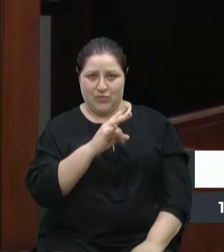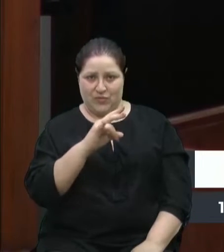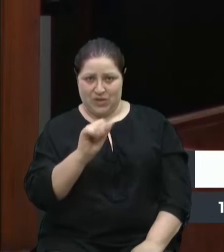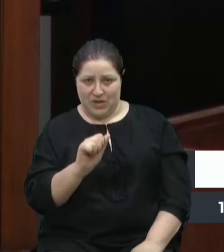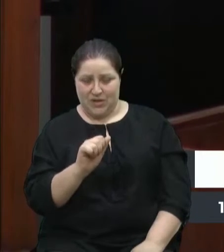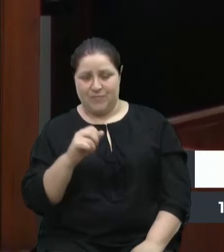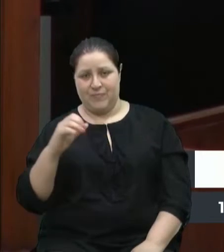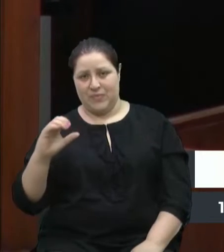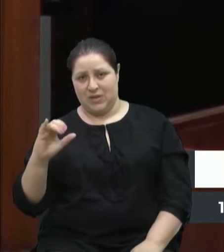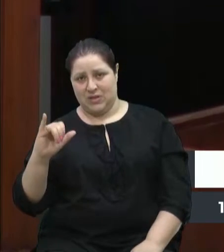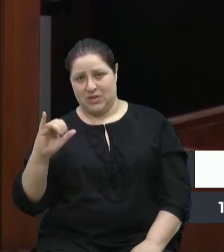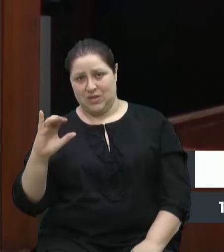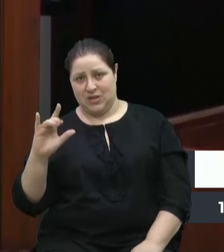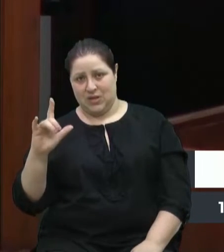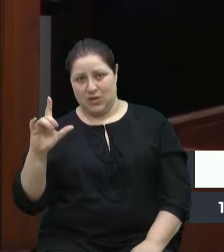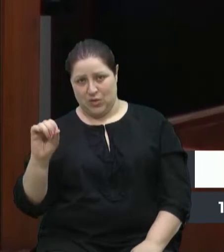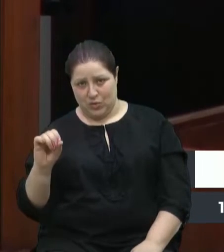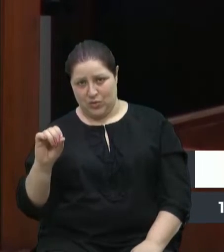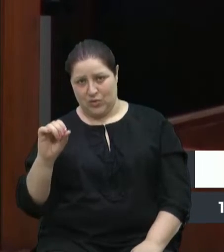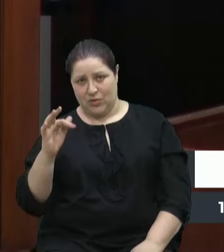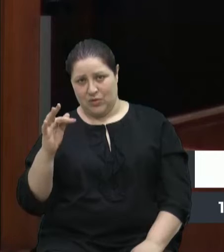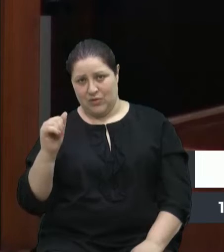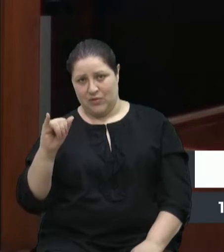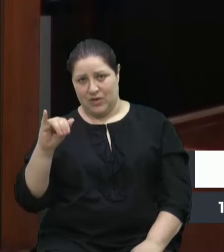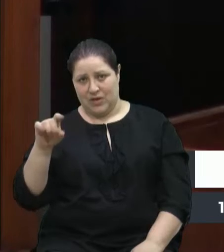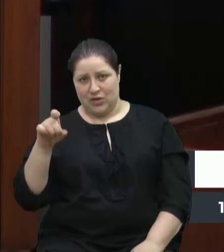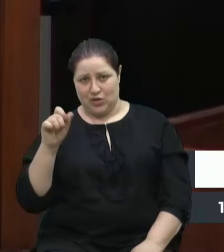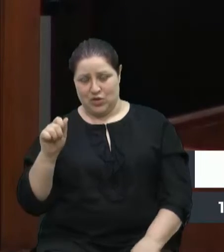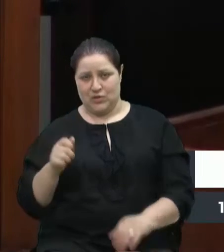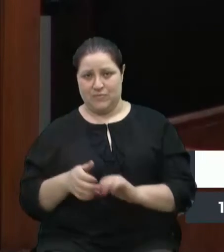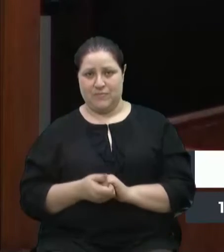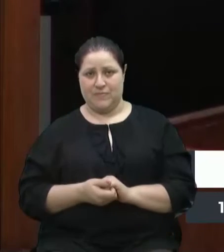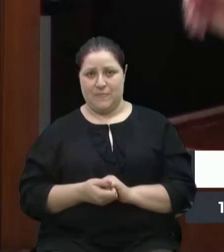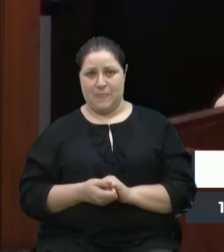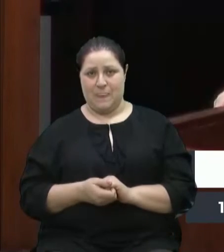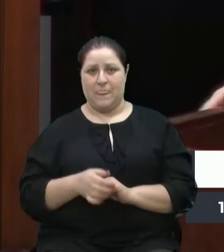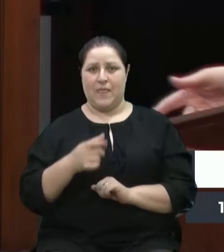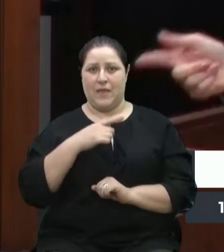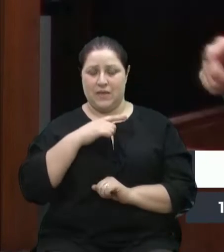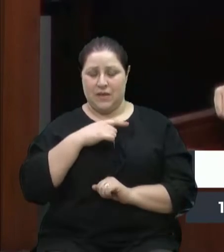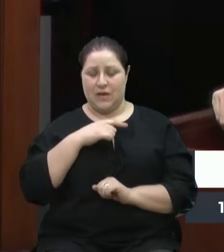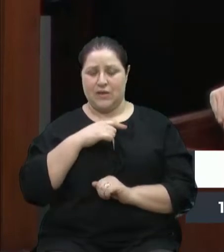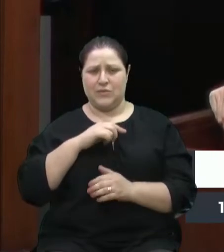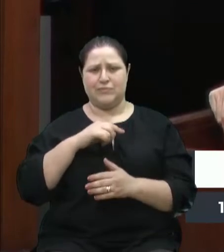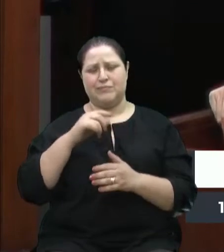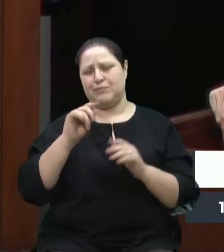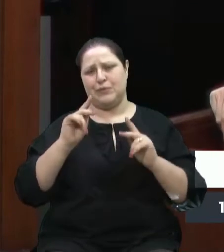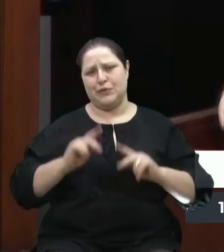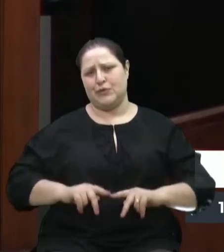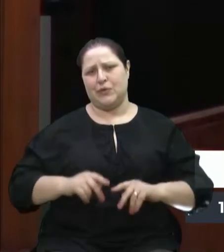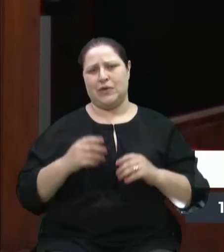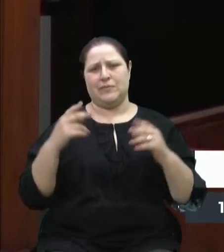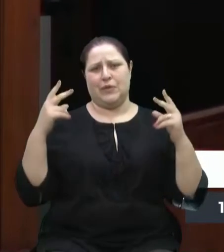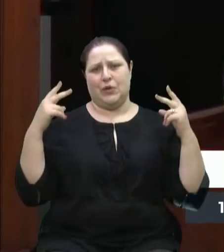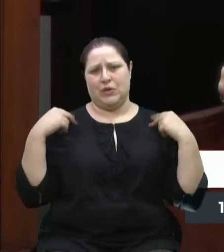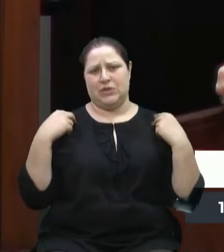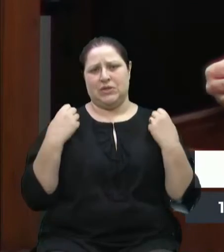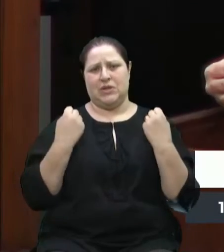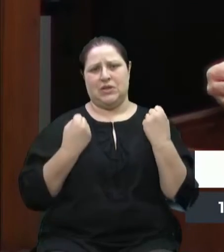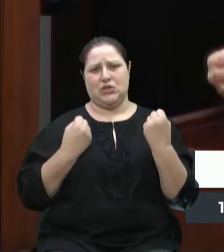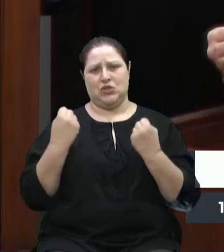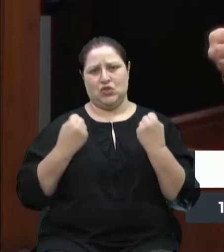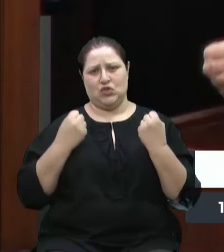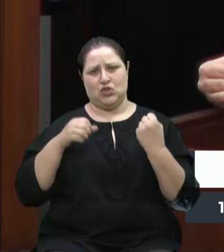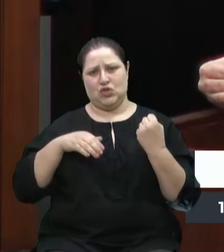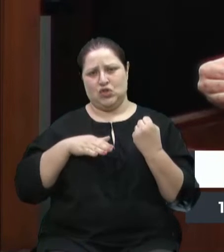a gente tem de tudo, né? Tem aquele cidadão que dirige, dá aqueles gritos, vai para a calçada. O pedestre, por sua vez, é, né, a